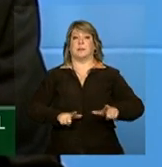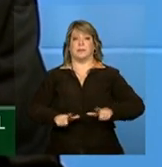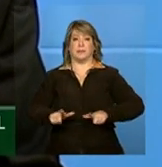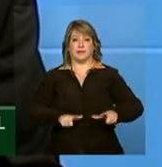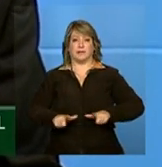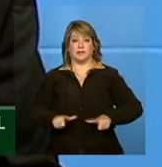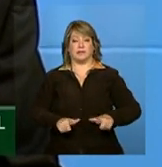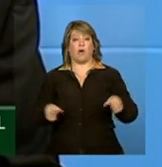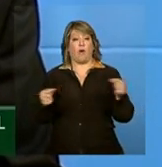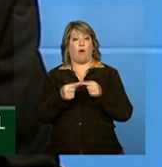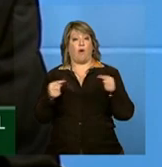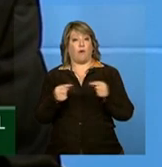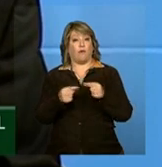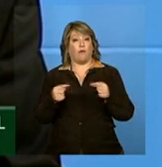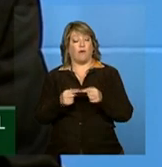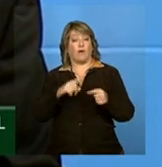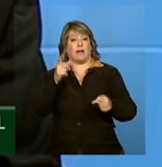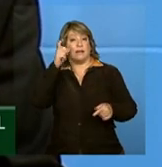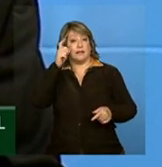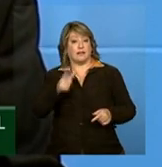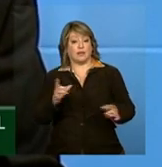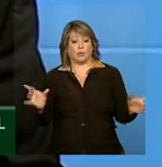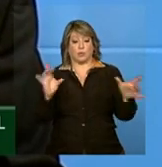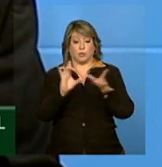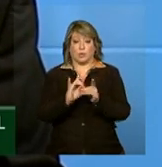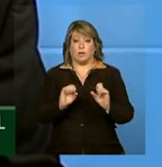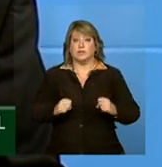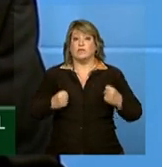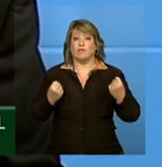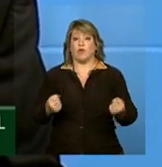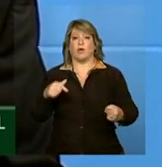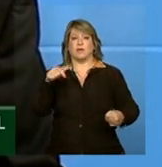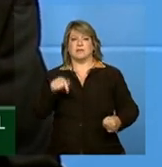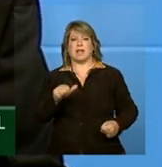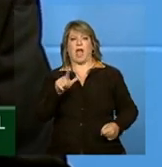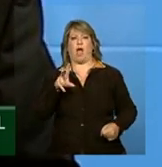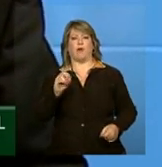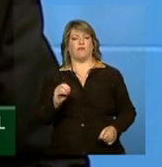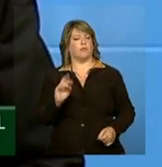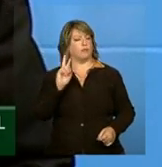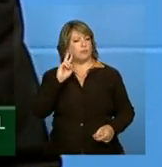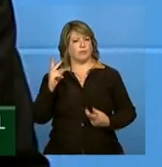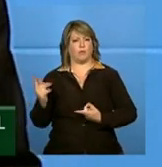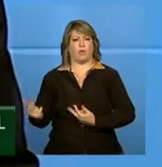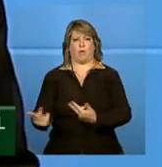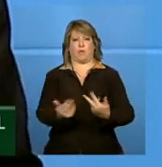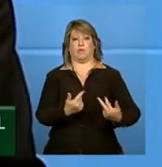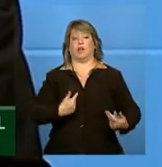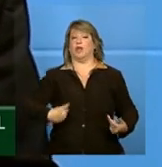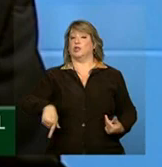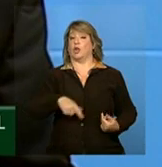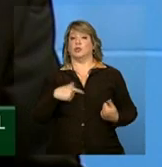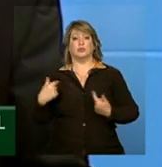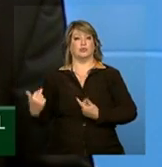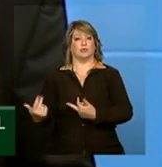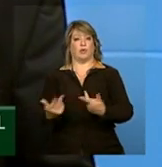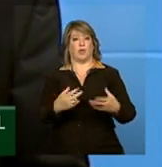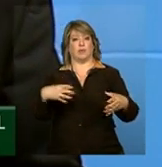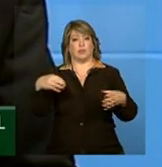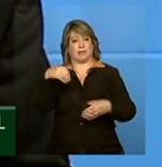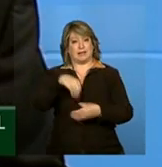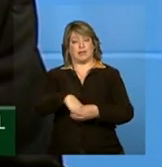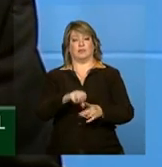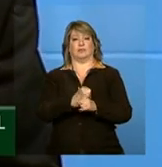os interesses para reunir esforços nesse objetivo comum que todos temos como atores principais da